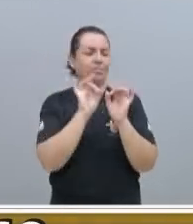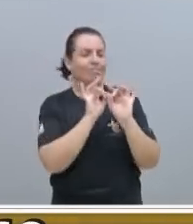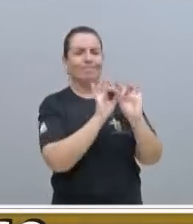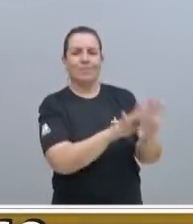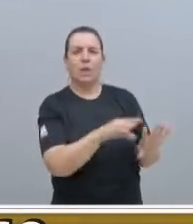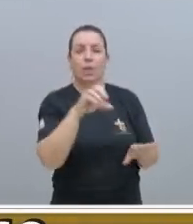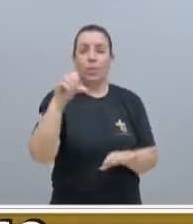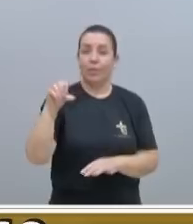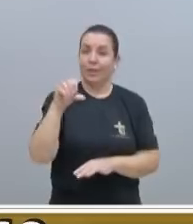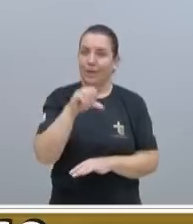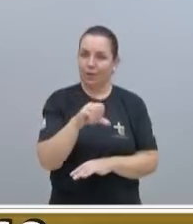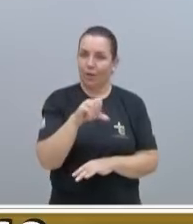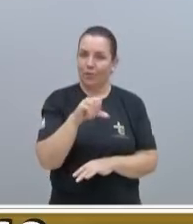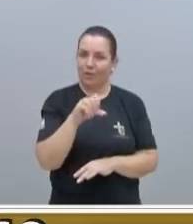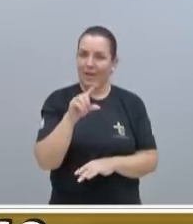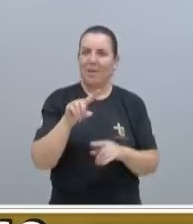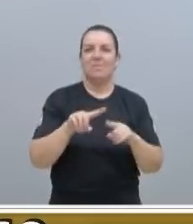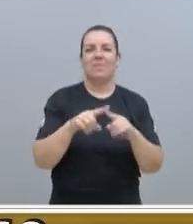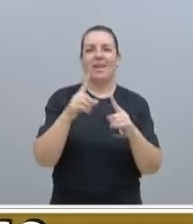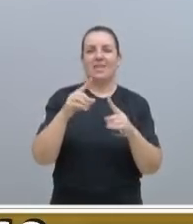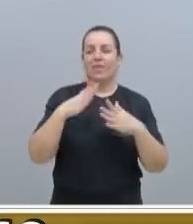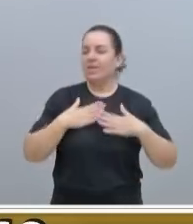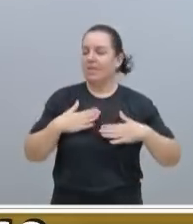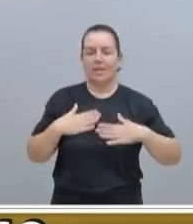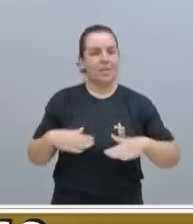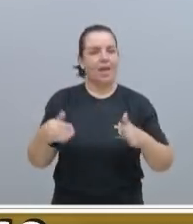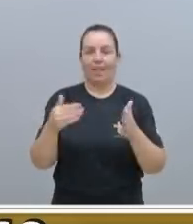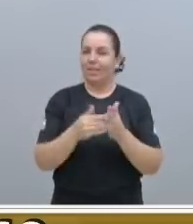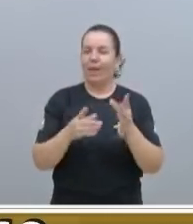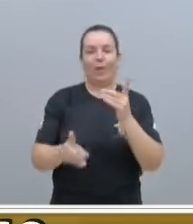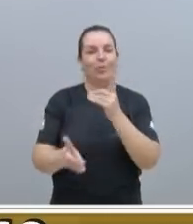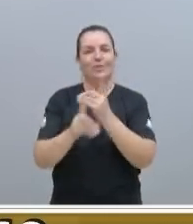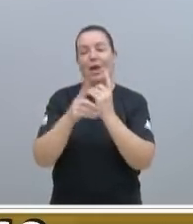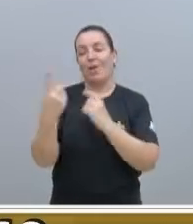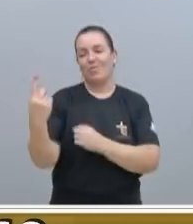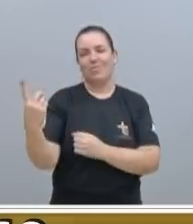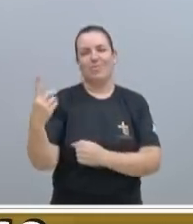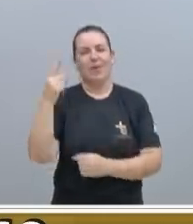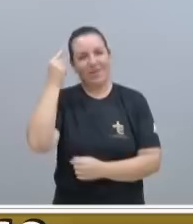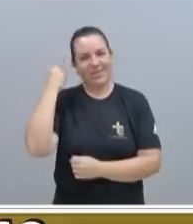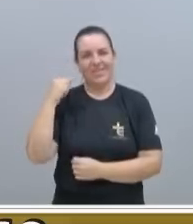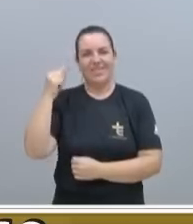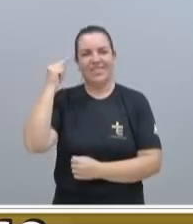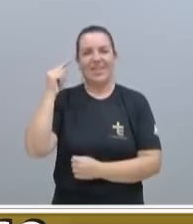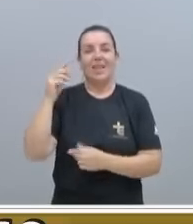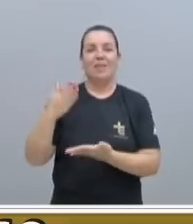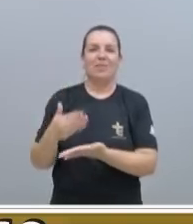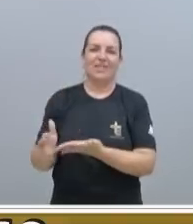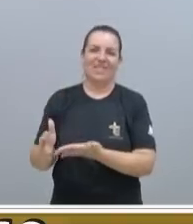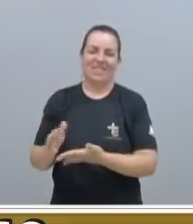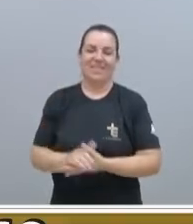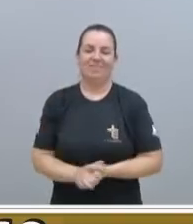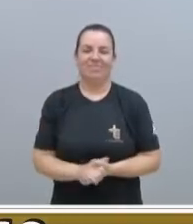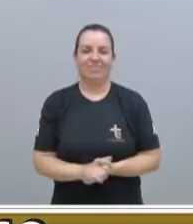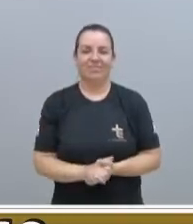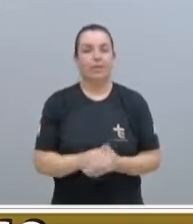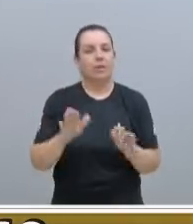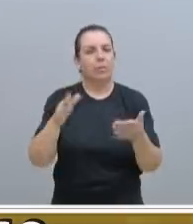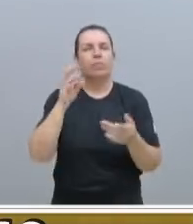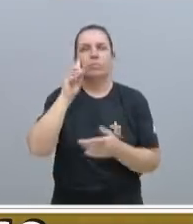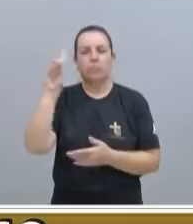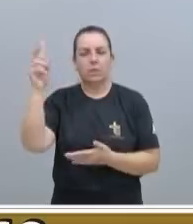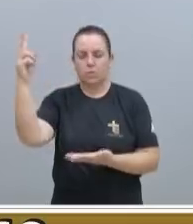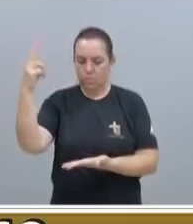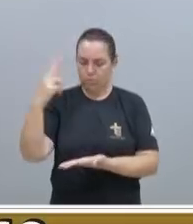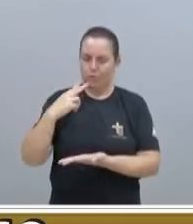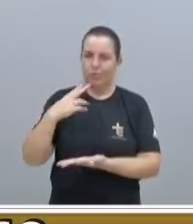e não vai descansar enquanto não ir atrás daquela ovelha perdida então deus nos hora de